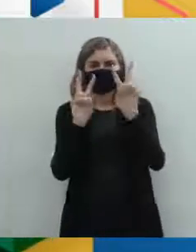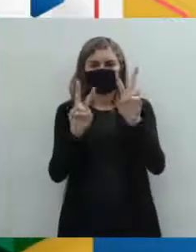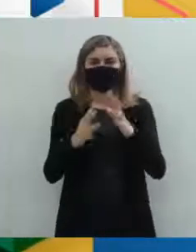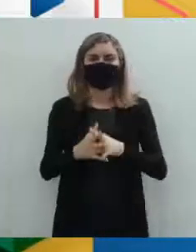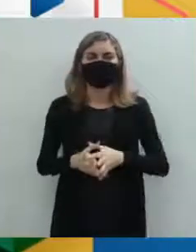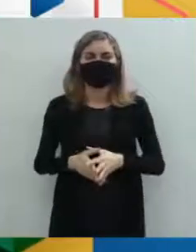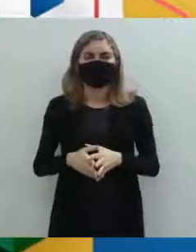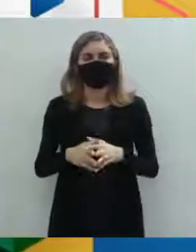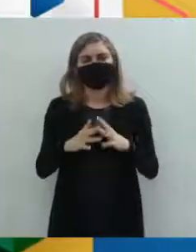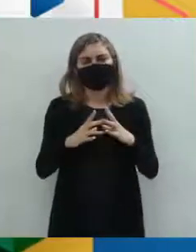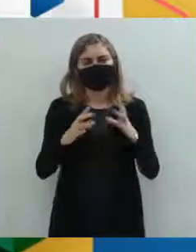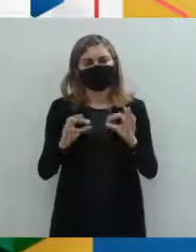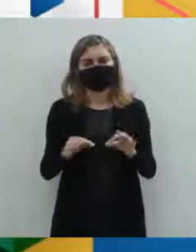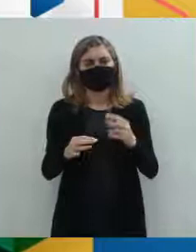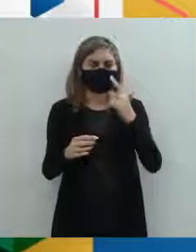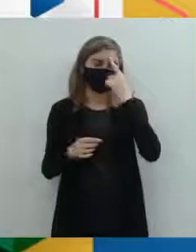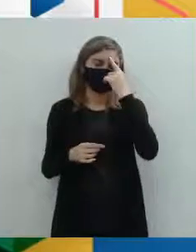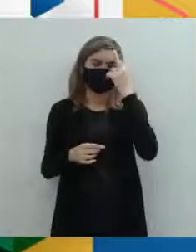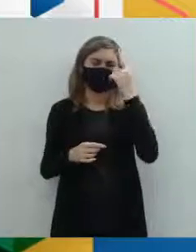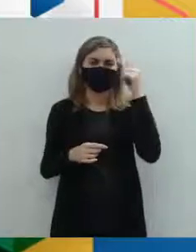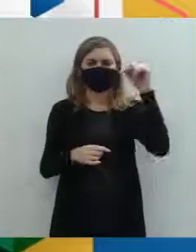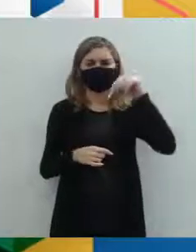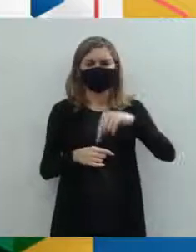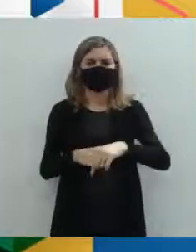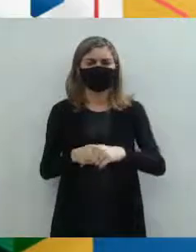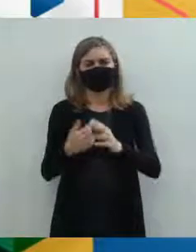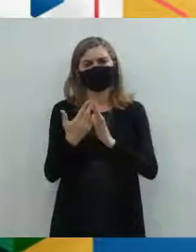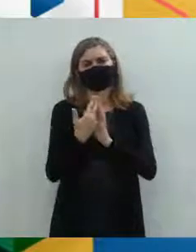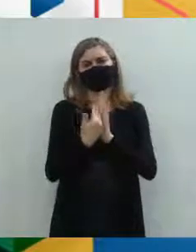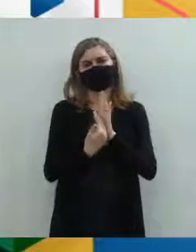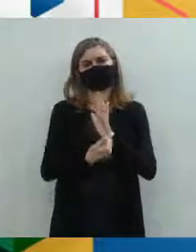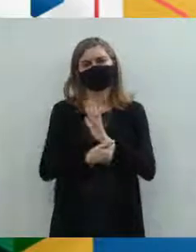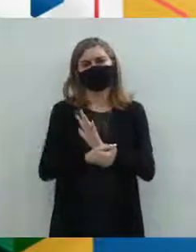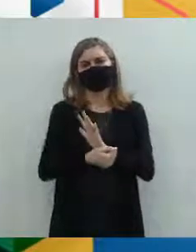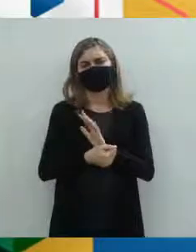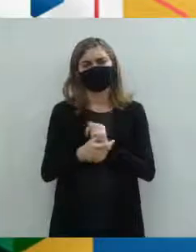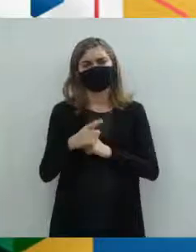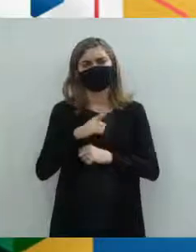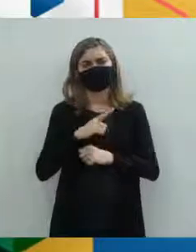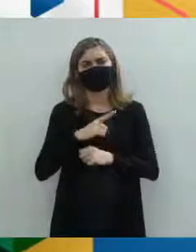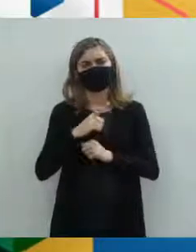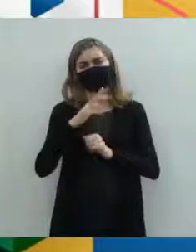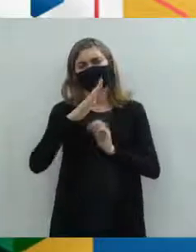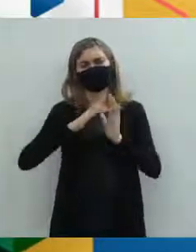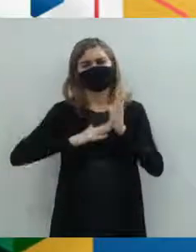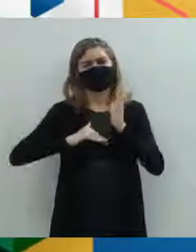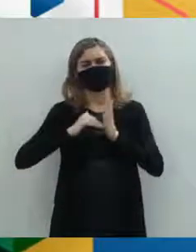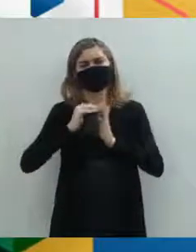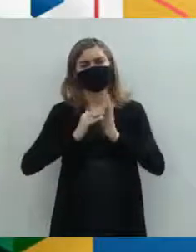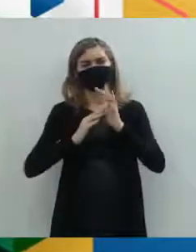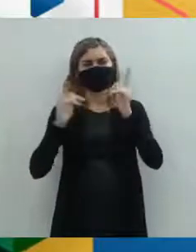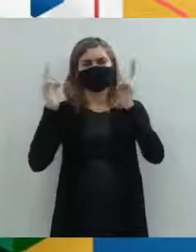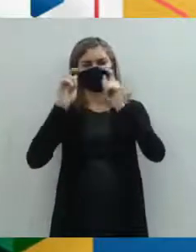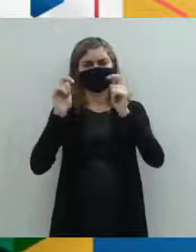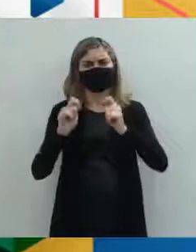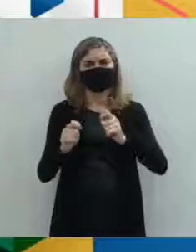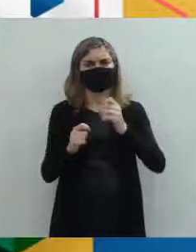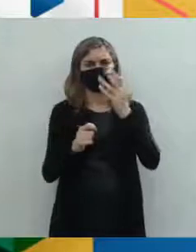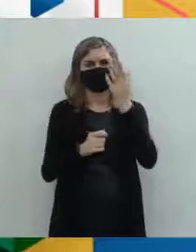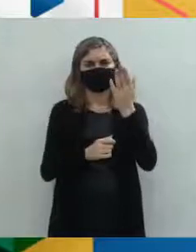certo? Então, a ideia de profundidade no desenho. A gente tem uma obra de um artista